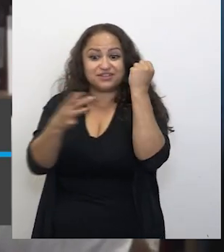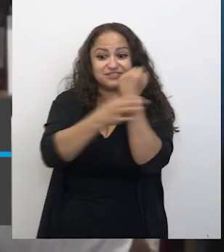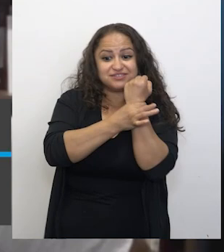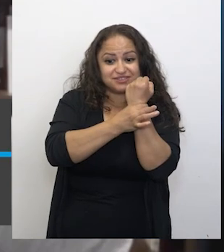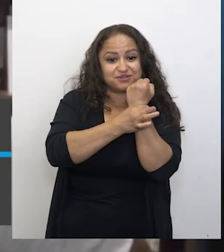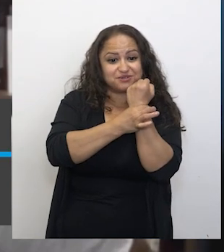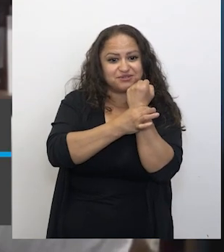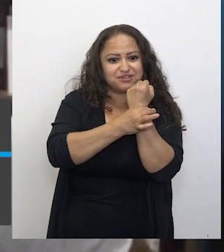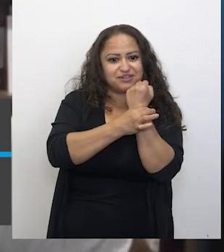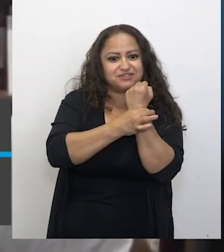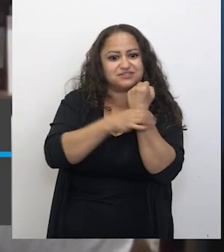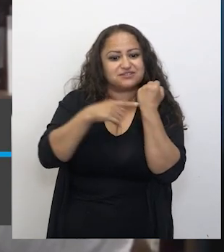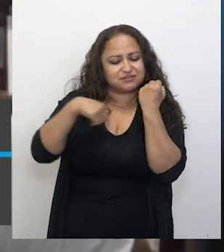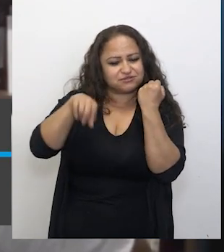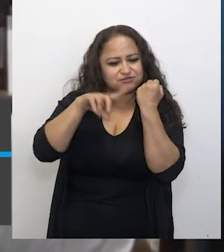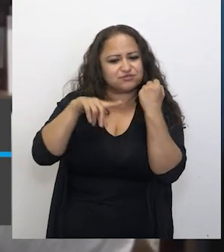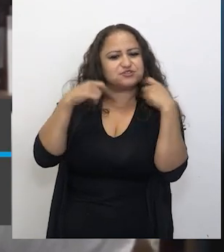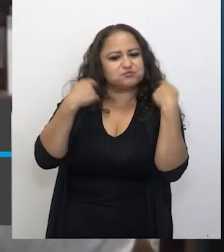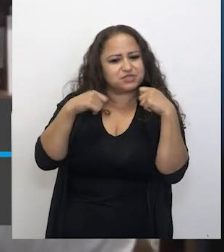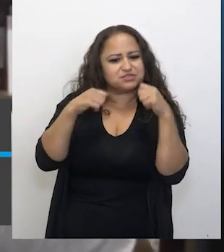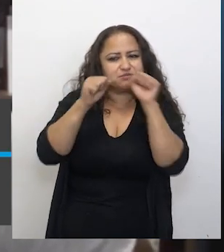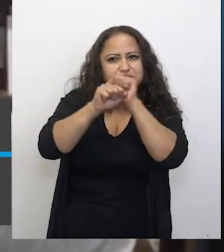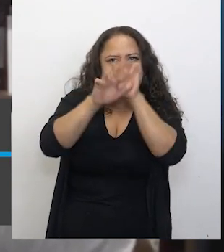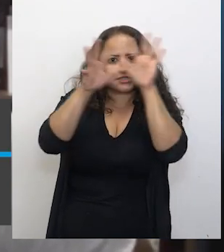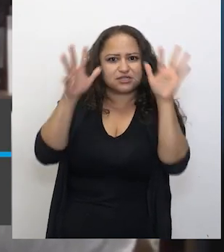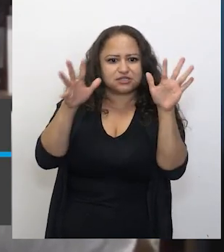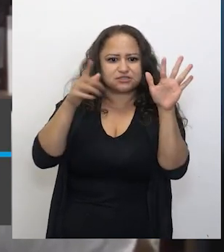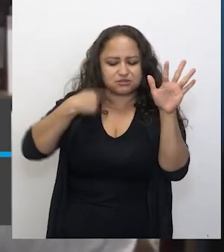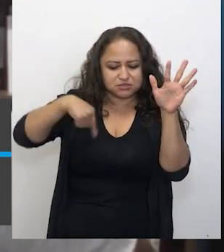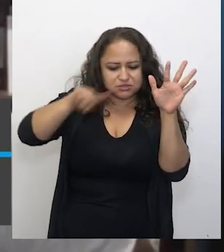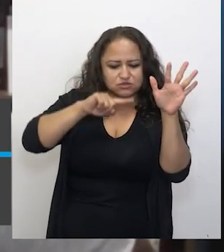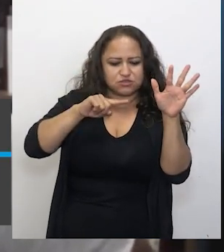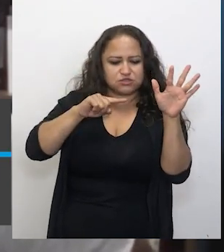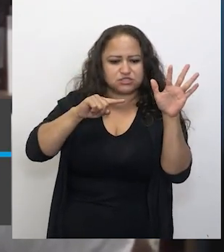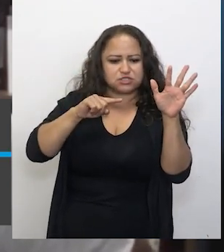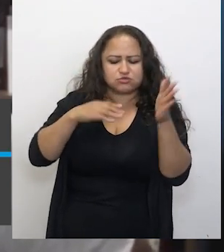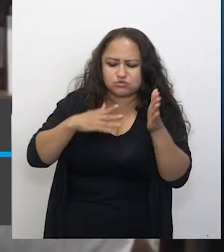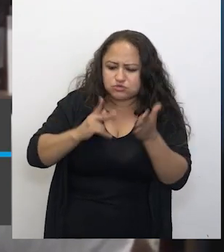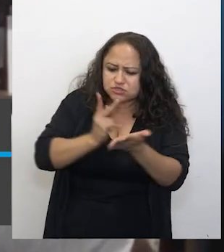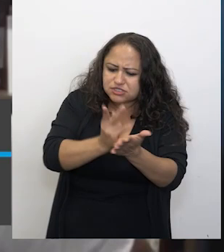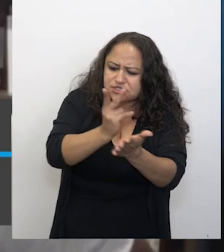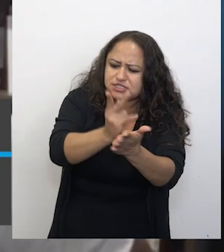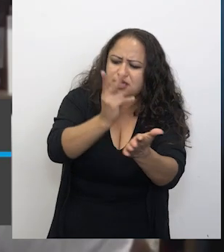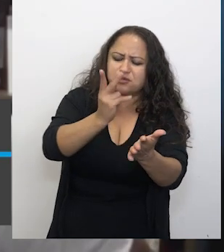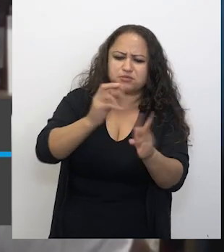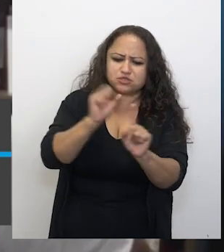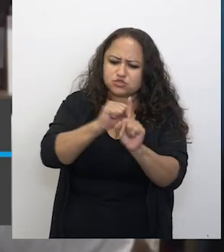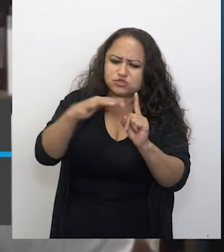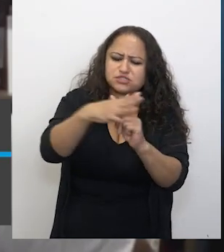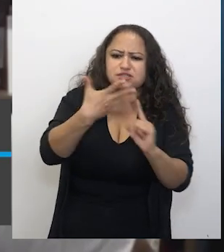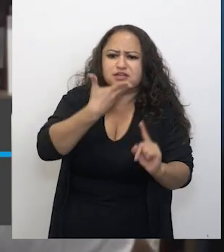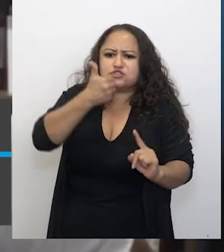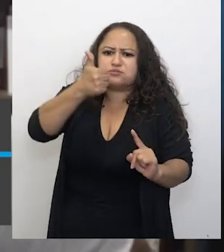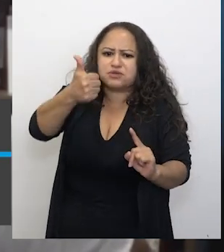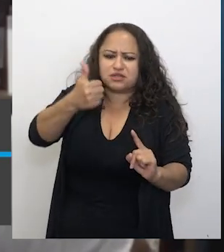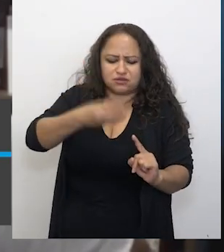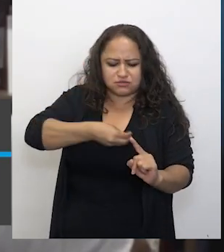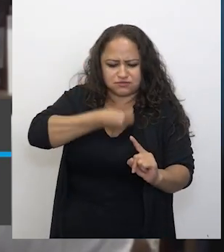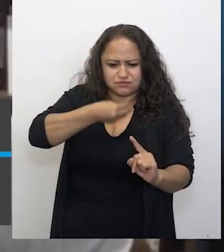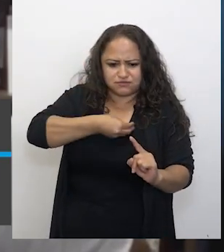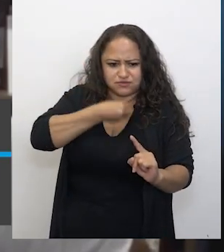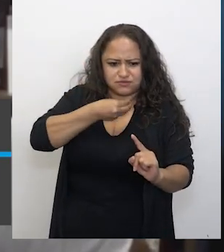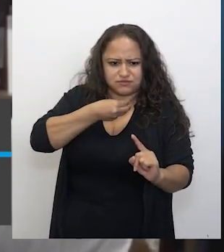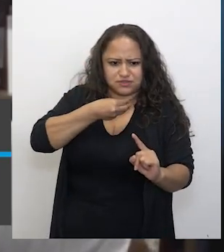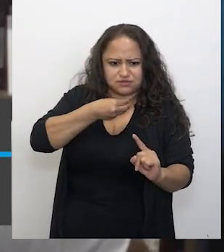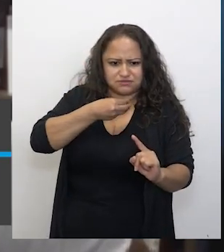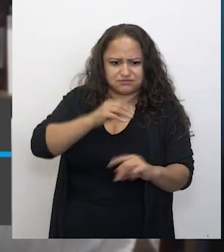né, esclarecer para justamente continuarmos vivendo, construirmos uma sociedade melhor com dignidade, com condições para